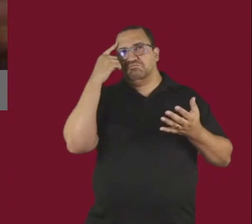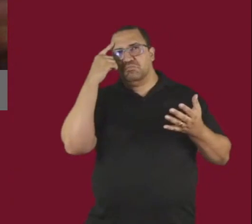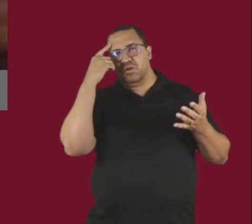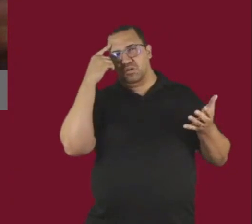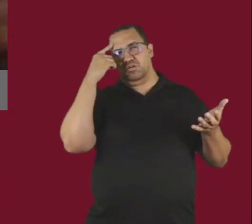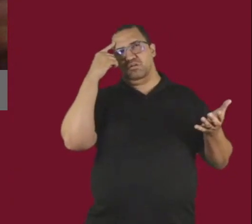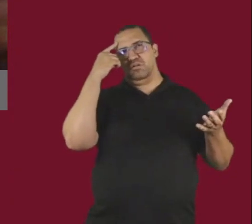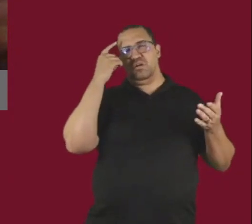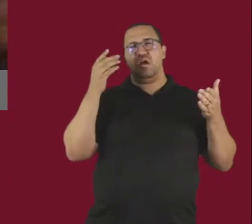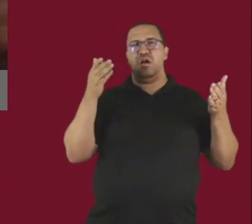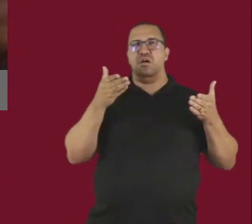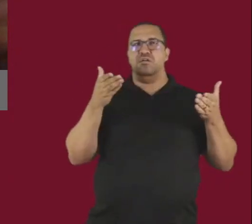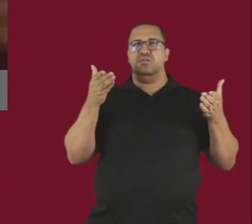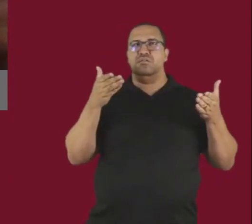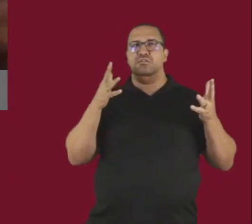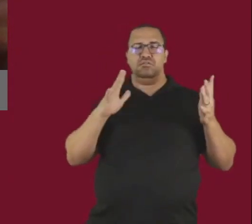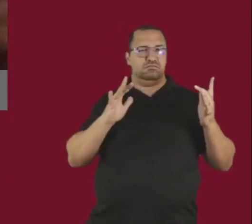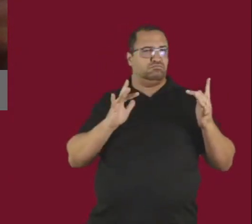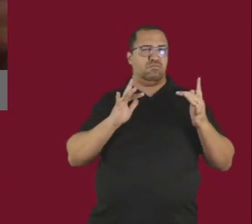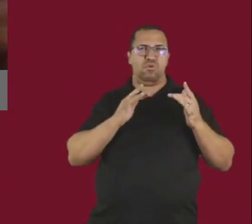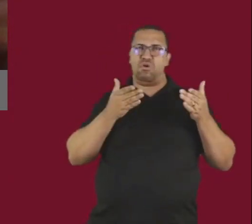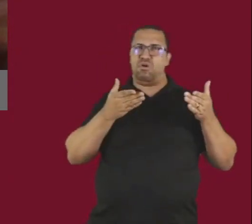no momento limite.